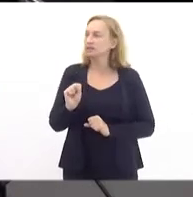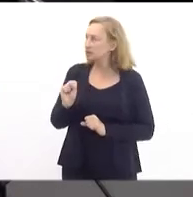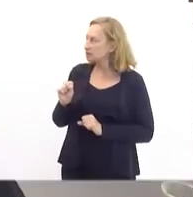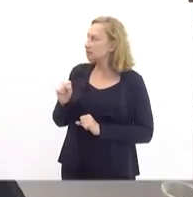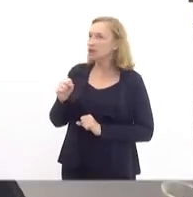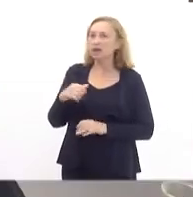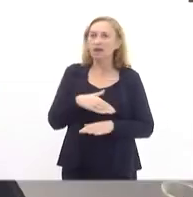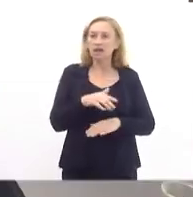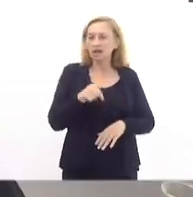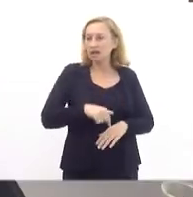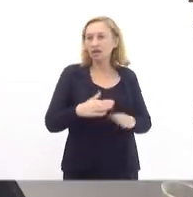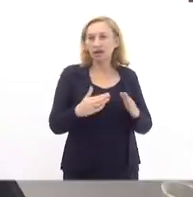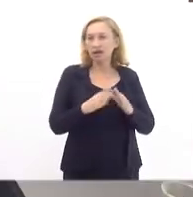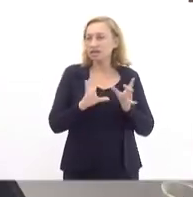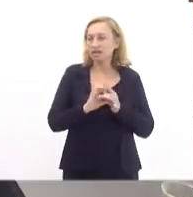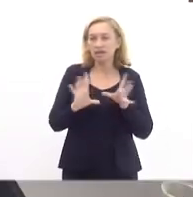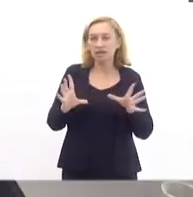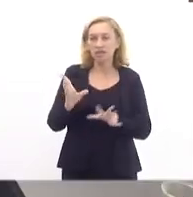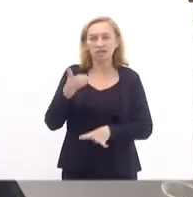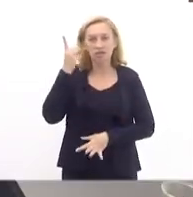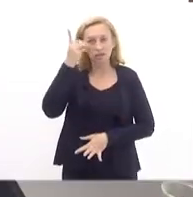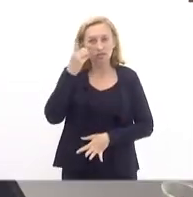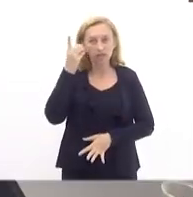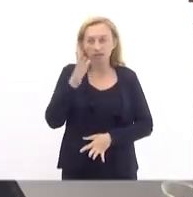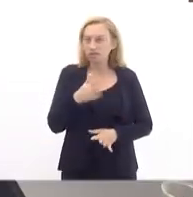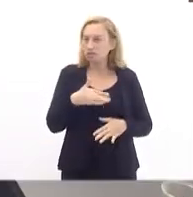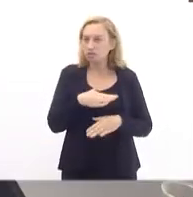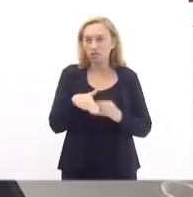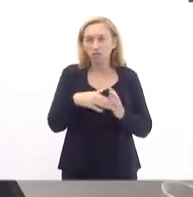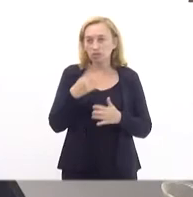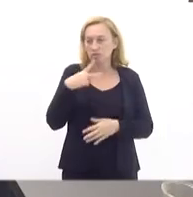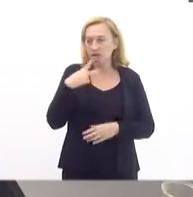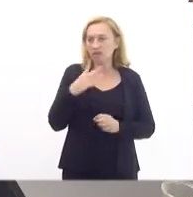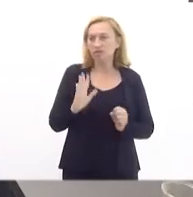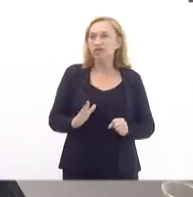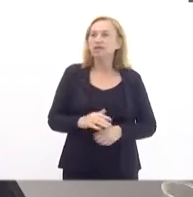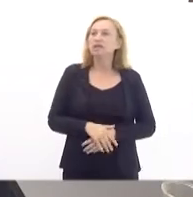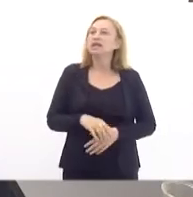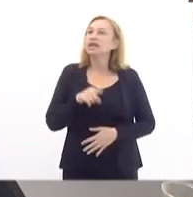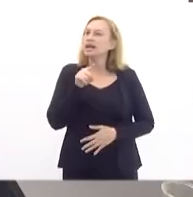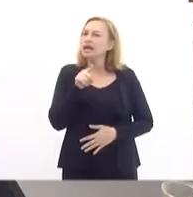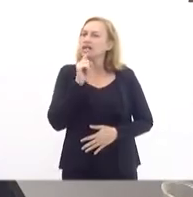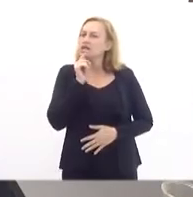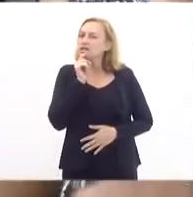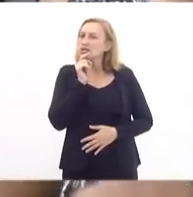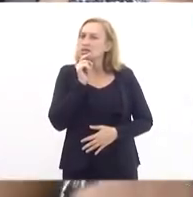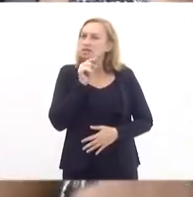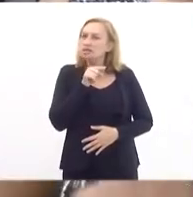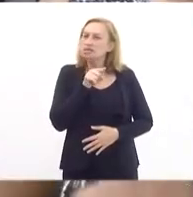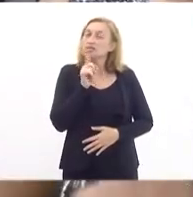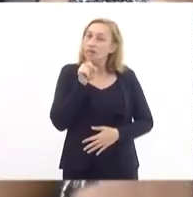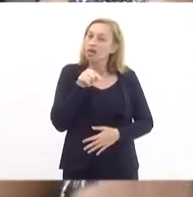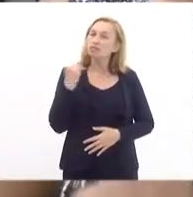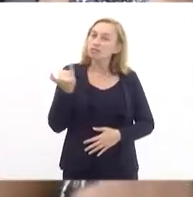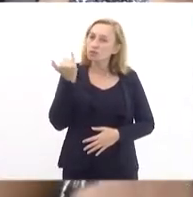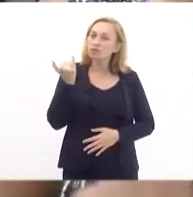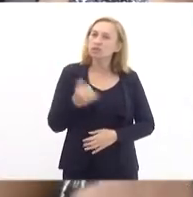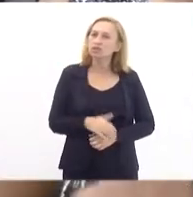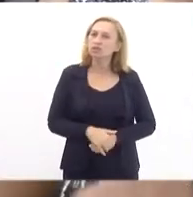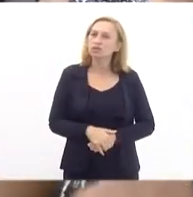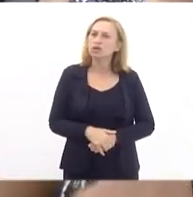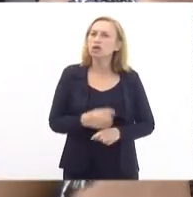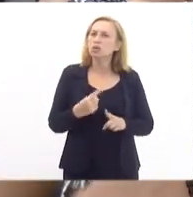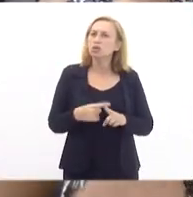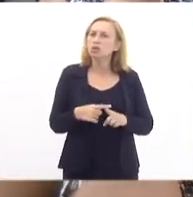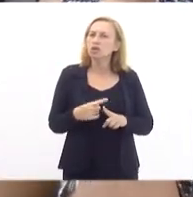isso aqui é uma casa... Essa comissão aqui é plural, é para todo mundo poder fazer. Esse ponto é importante, né? Porque